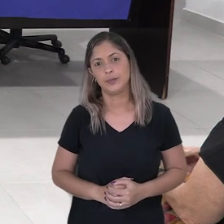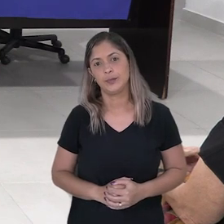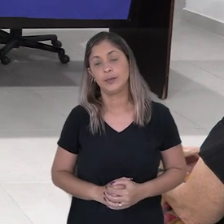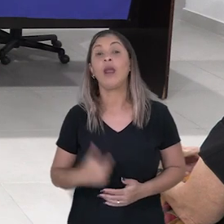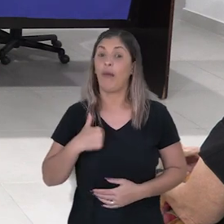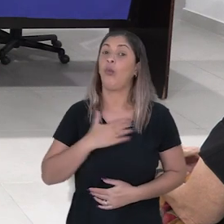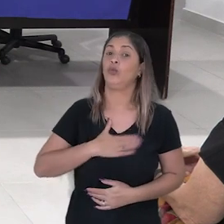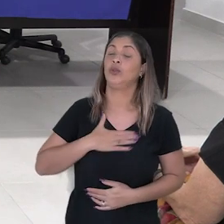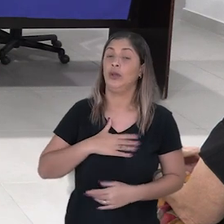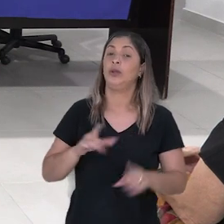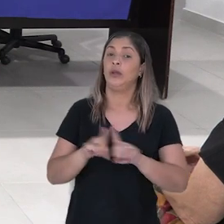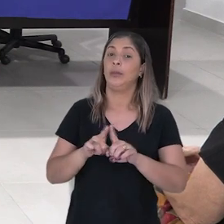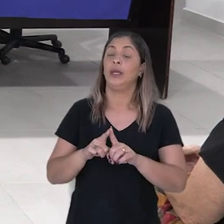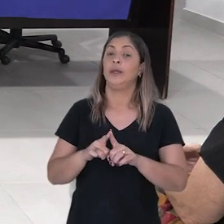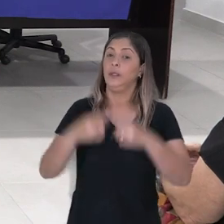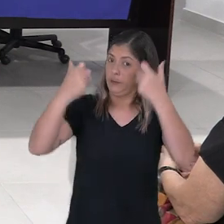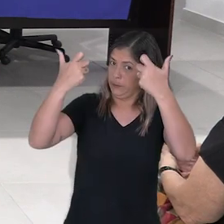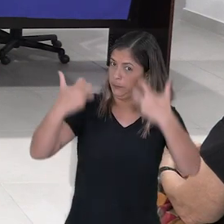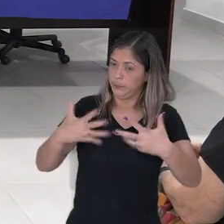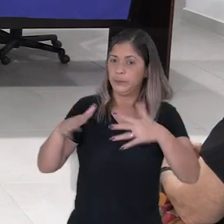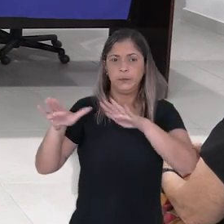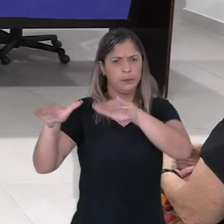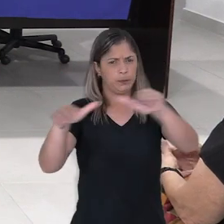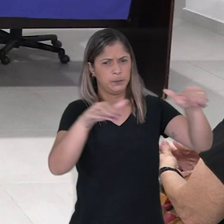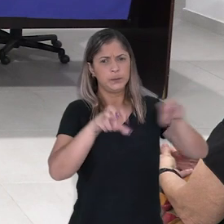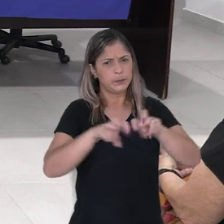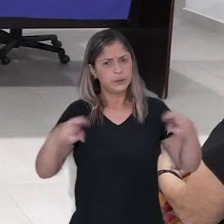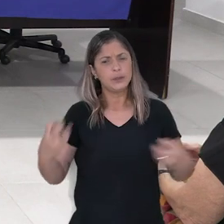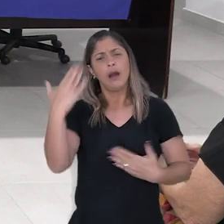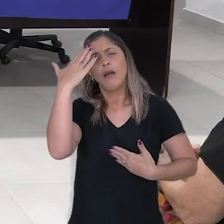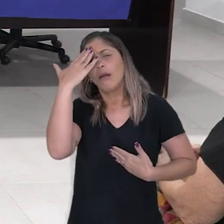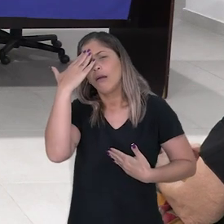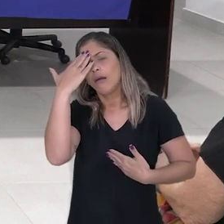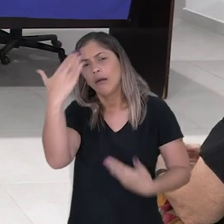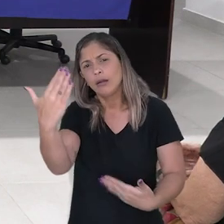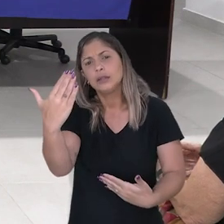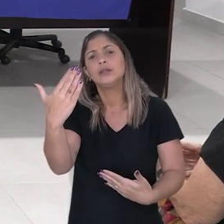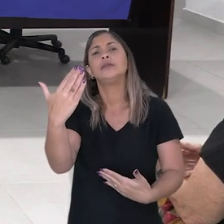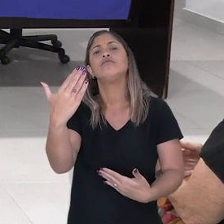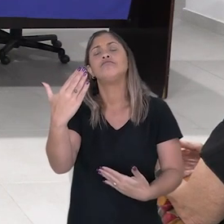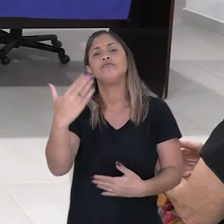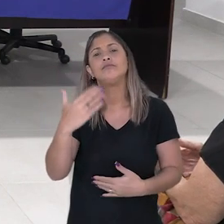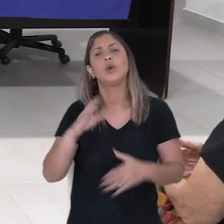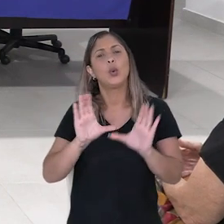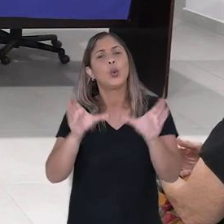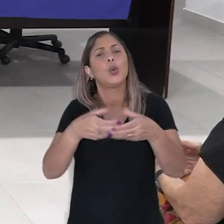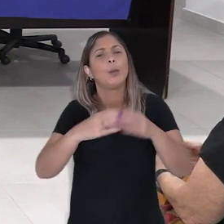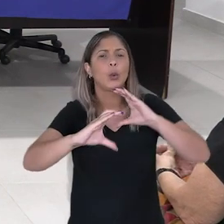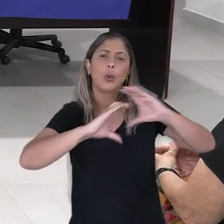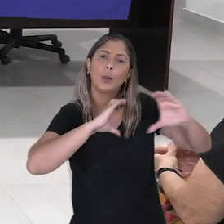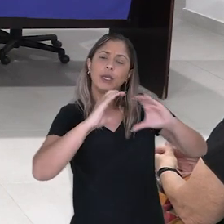Eu gostaria, antes de convocar a mesa, de agradecer ao pessoal do Núcleo de